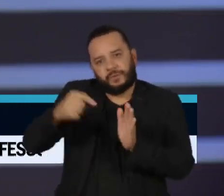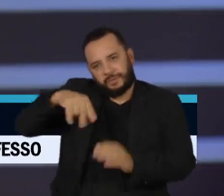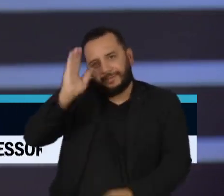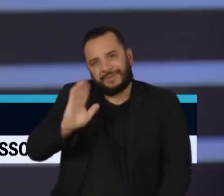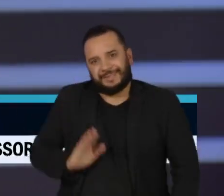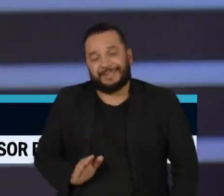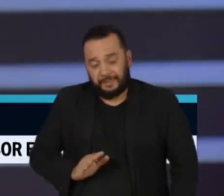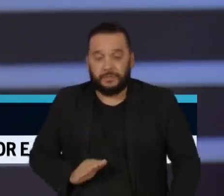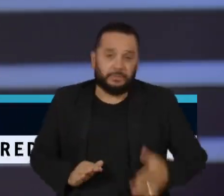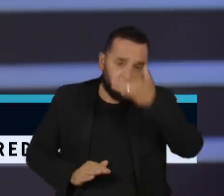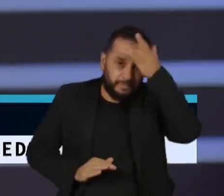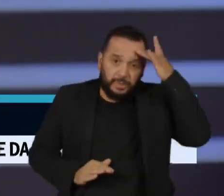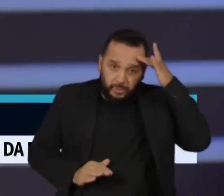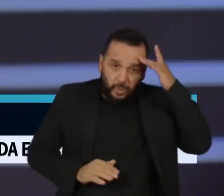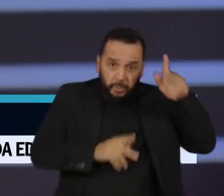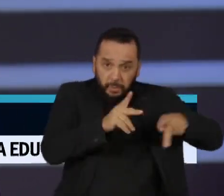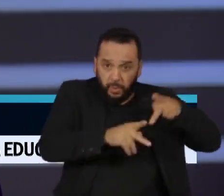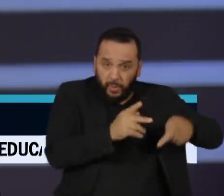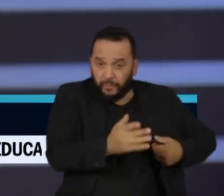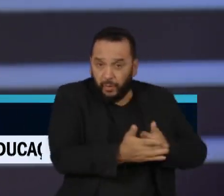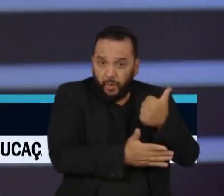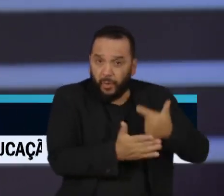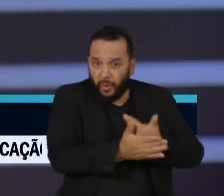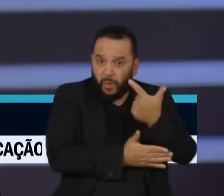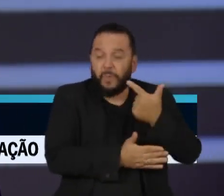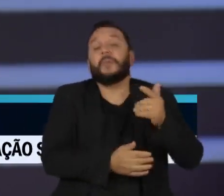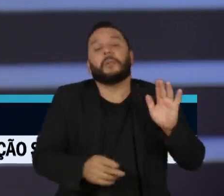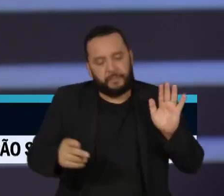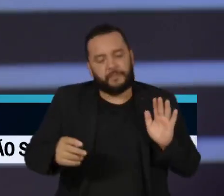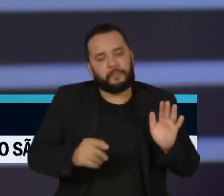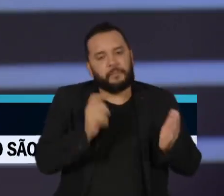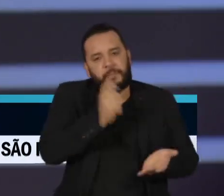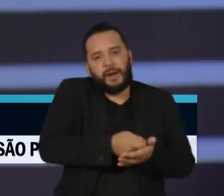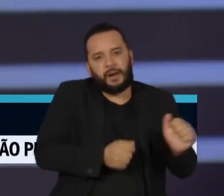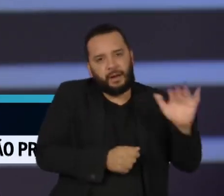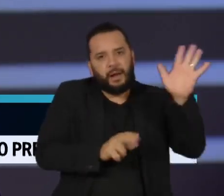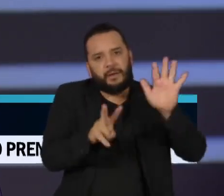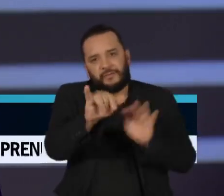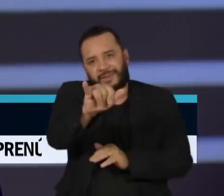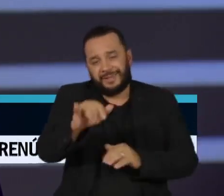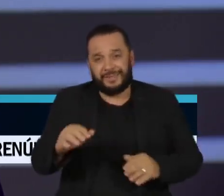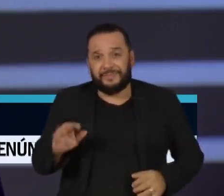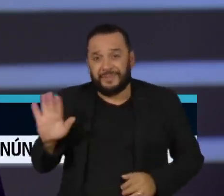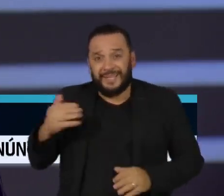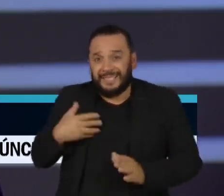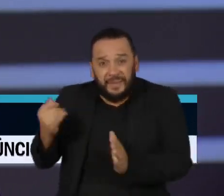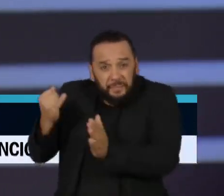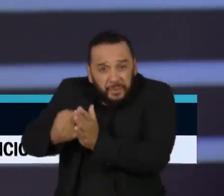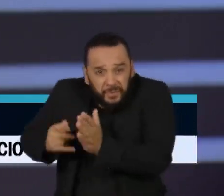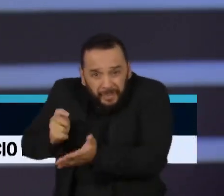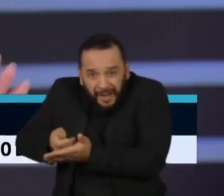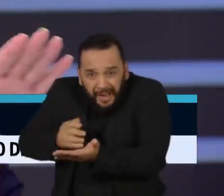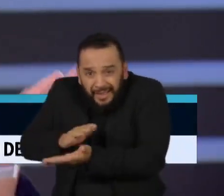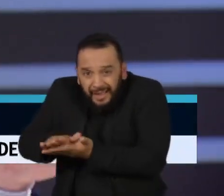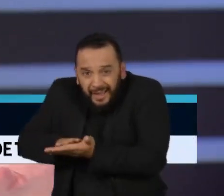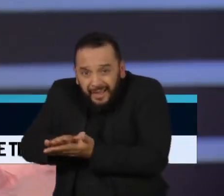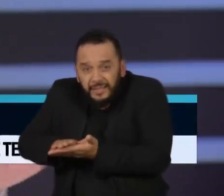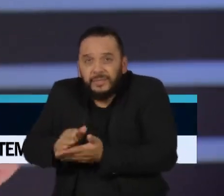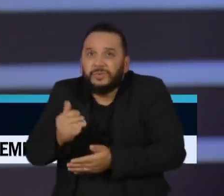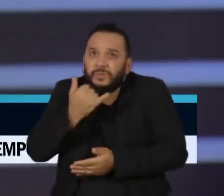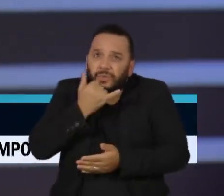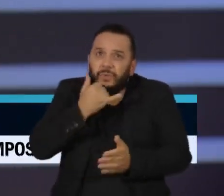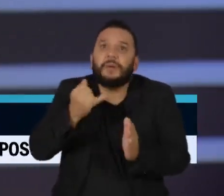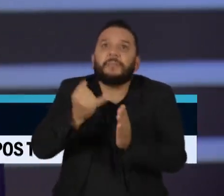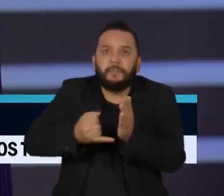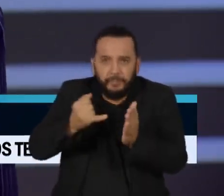o que a gente tem que reafirmar é que a sonegação de impostos não é razoável. Porque o dinheiro dos impostos é que vai manter um programa